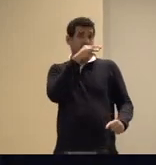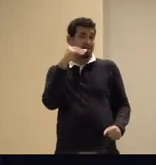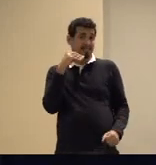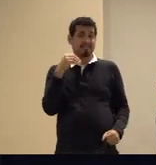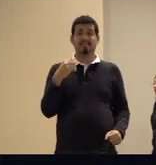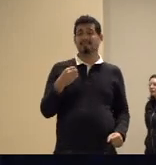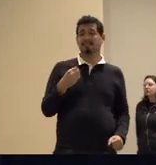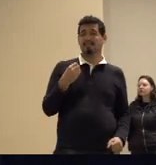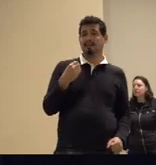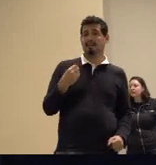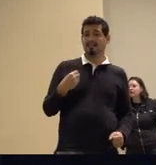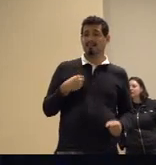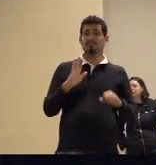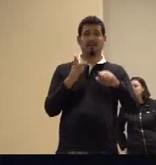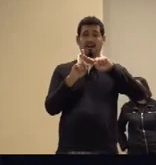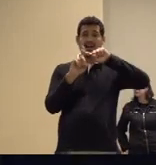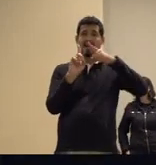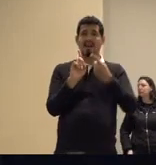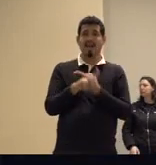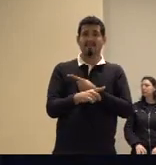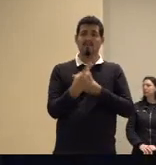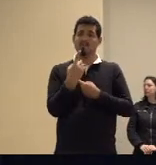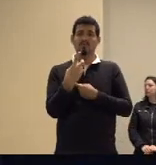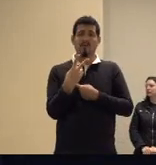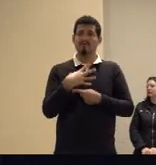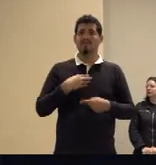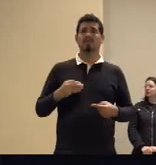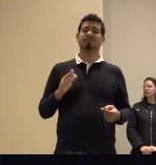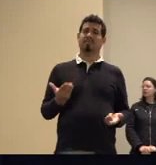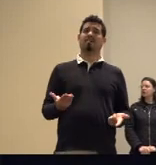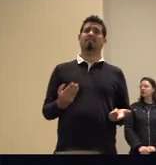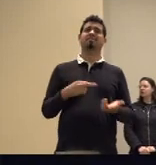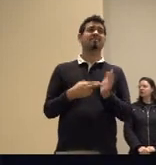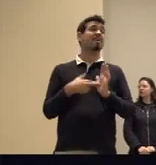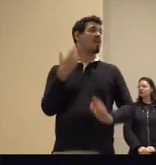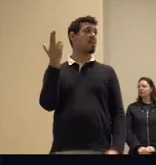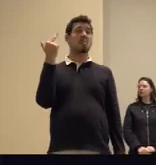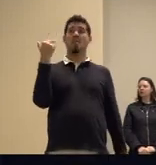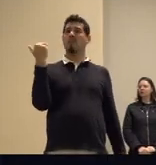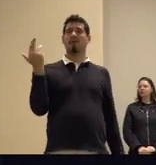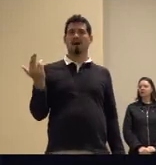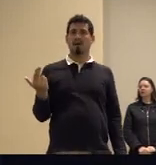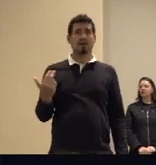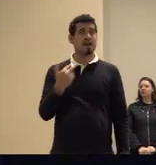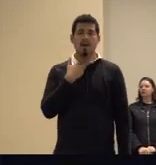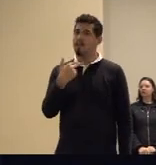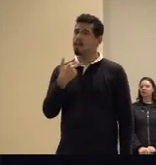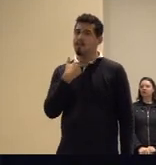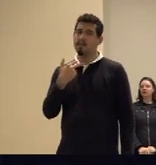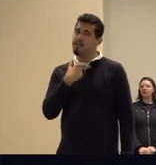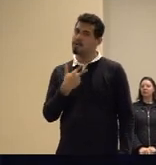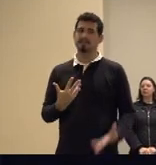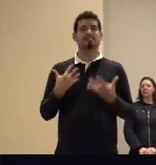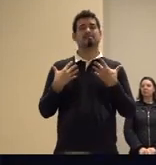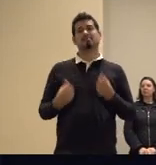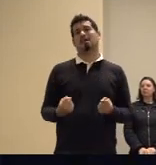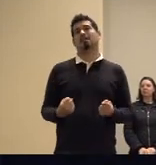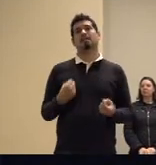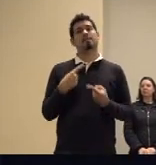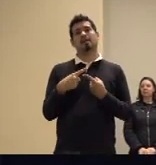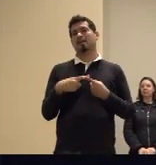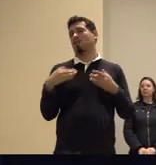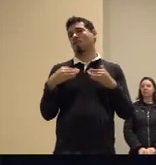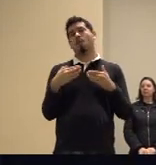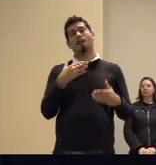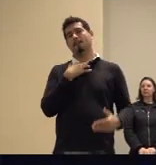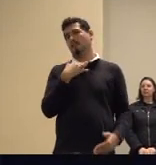anos, ou crianças grávidas com 1 ou 2 filhos, e isso ser normalizado. Isso não pode ser normalizado, porque não é